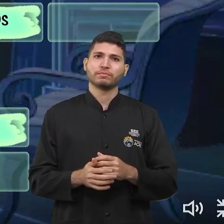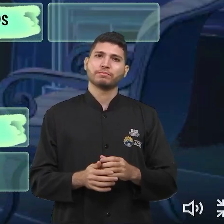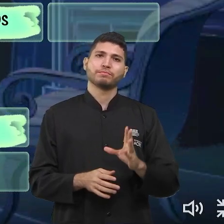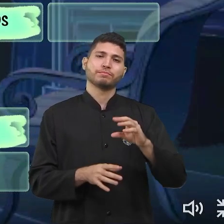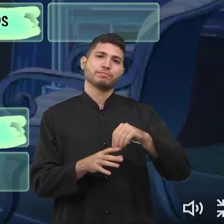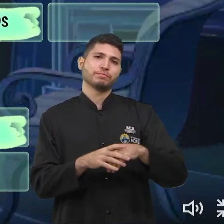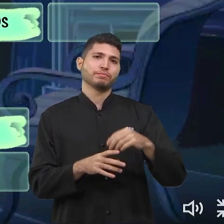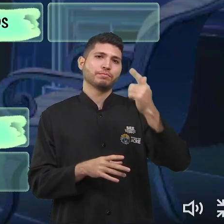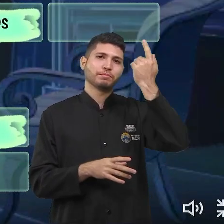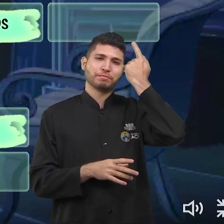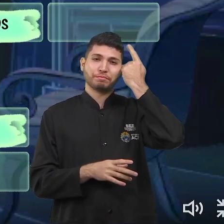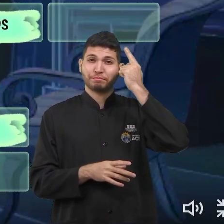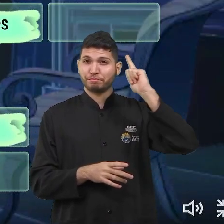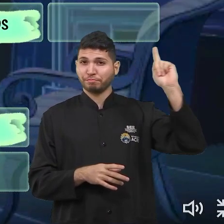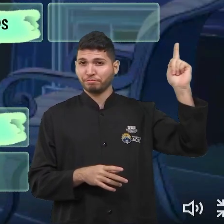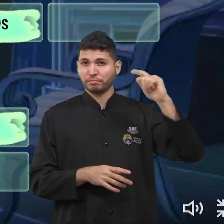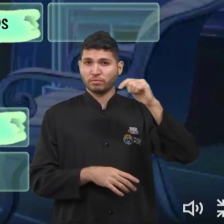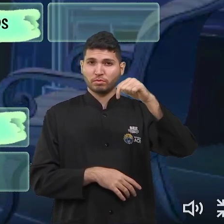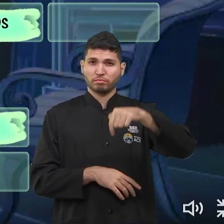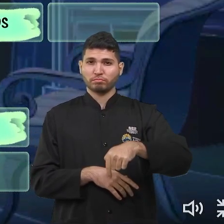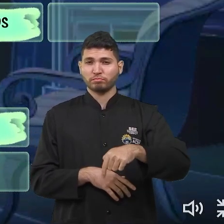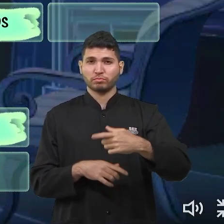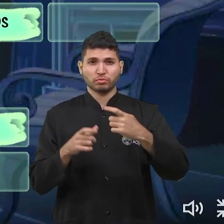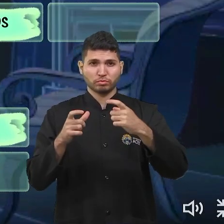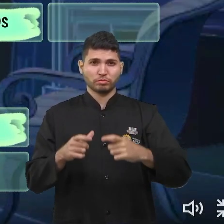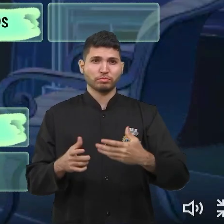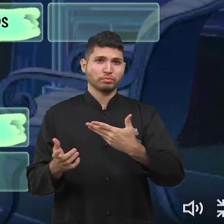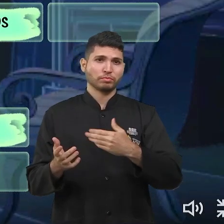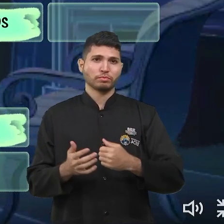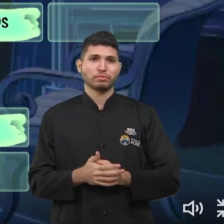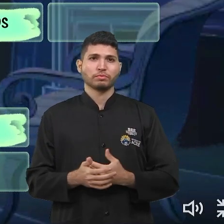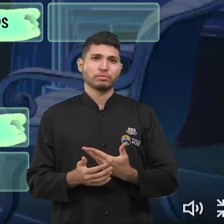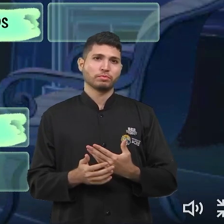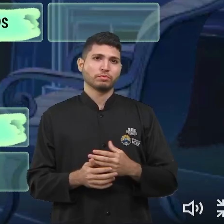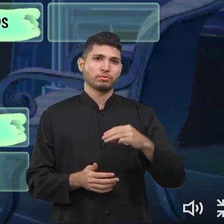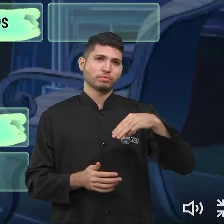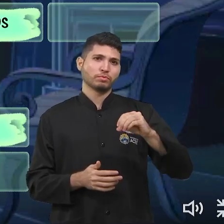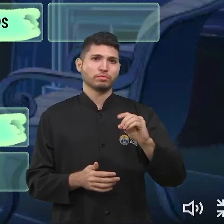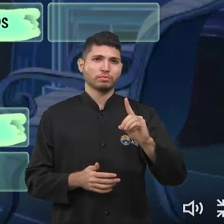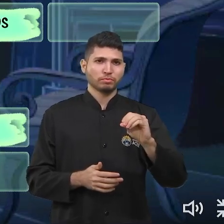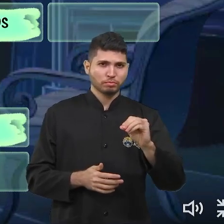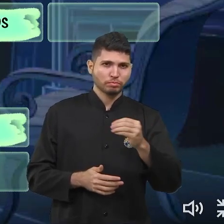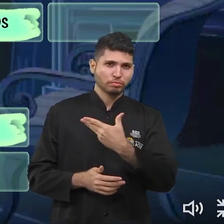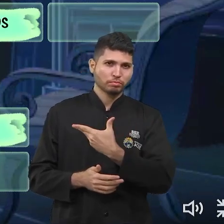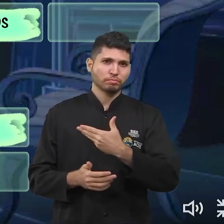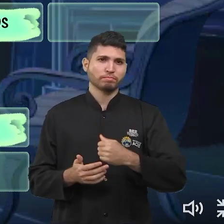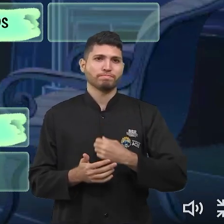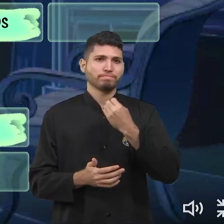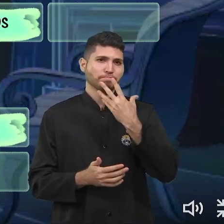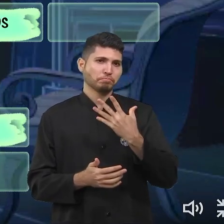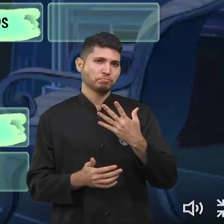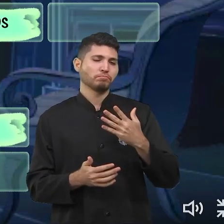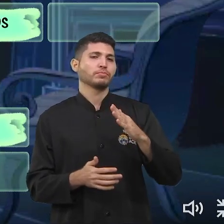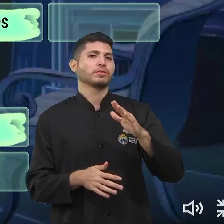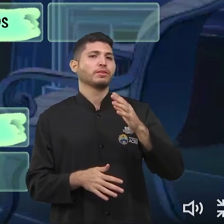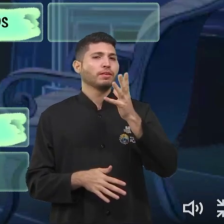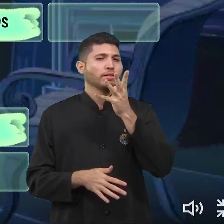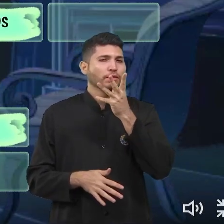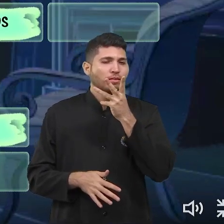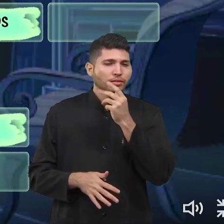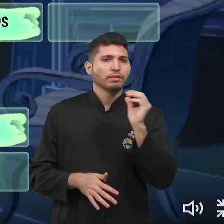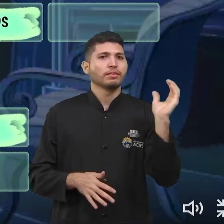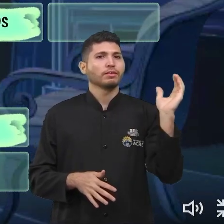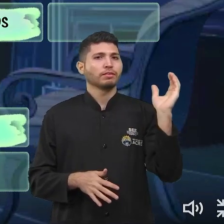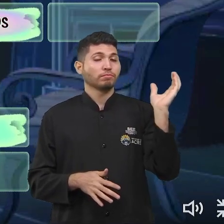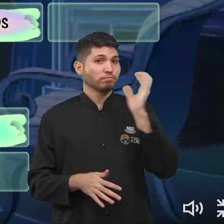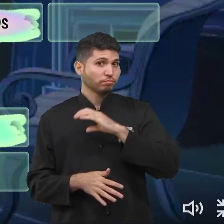lejos, aqui de lugar. Aí temos o de modo, né, rapidamente, devagar. Bem ou mal, são modos e